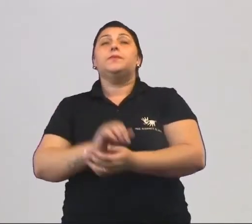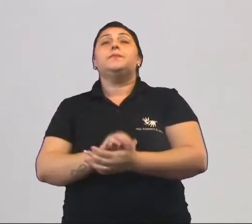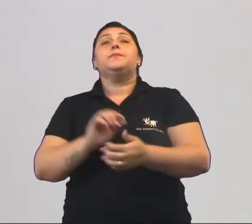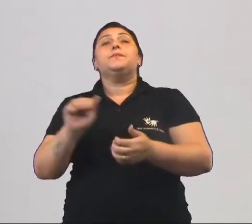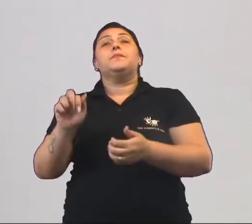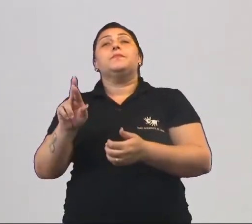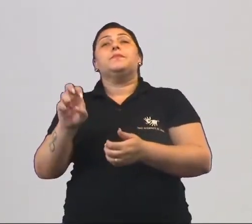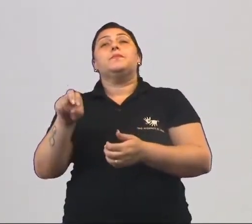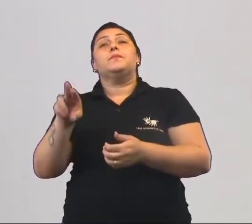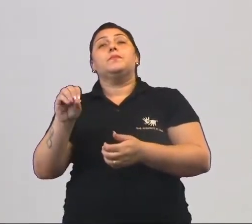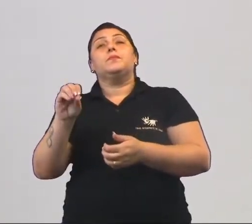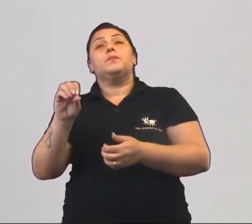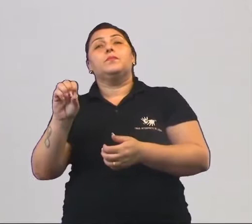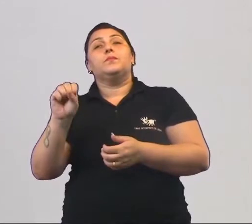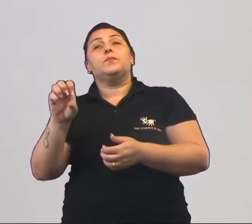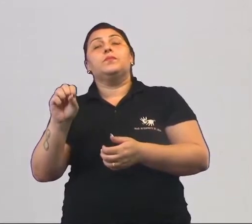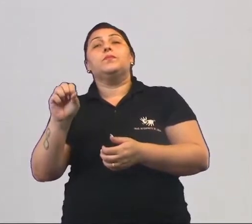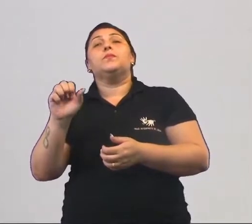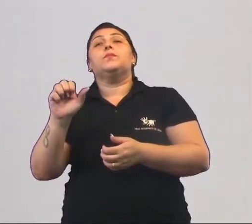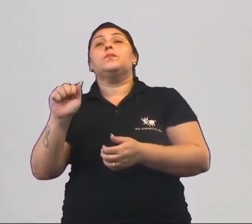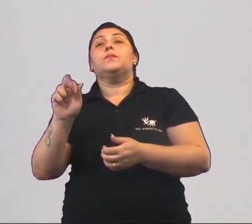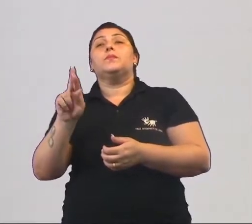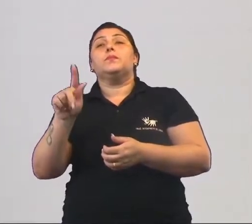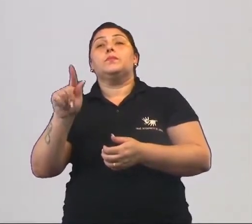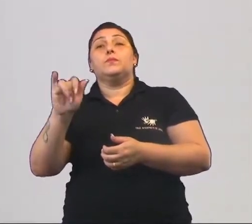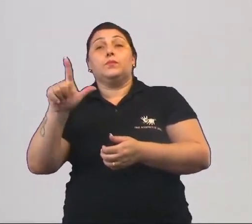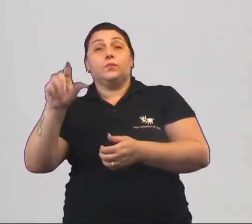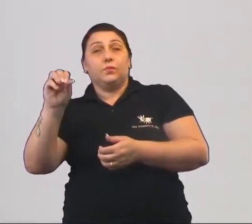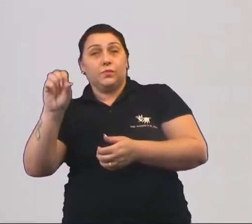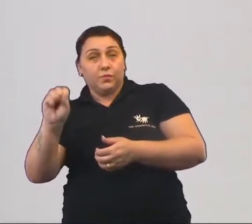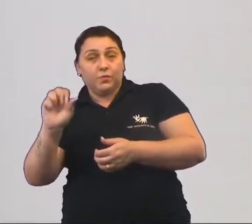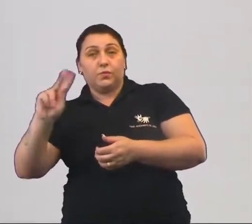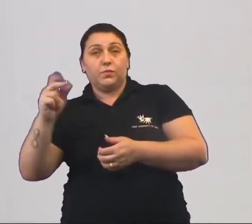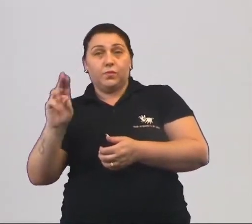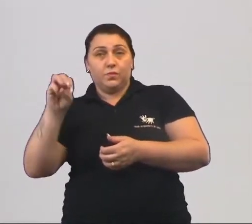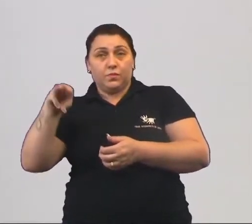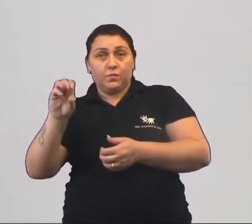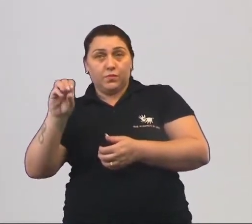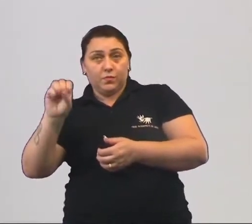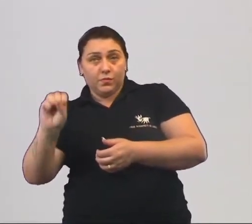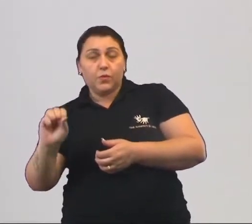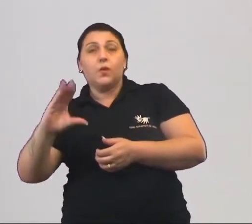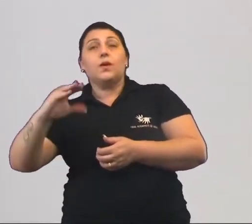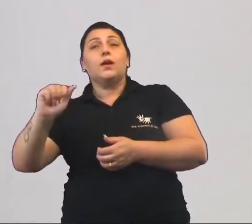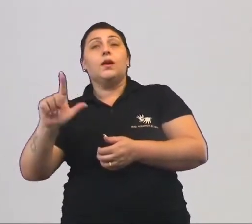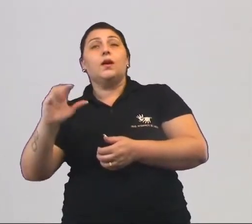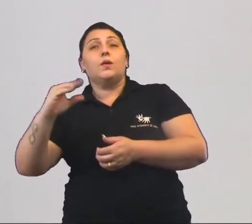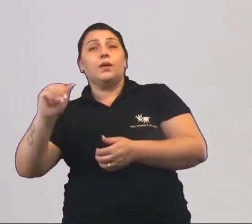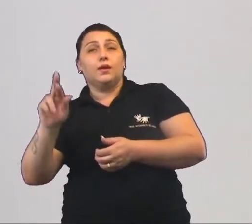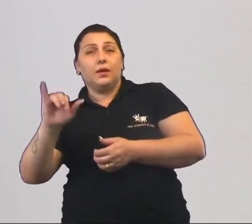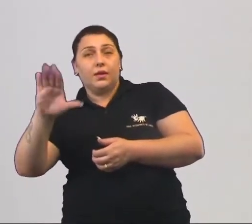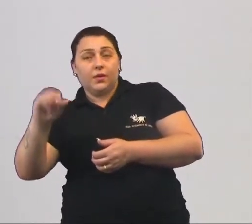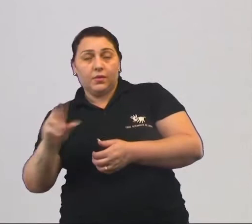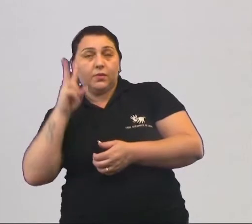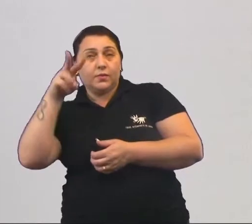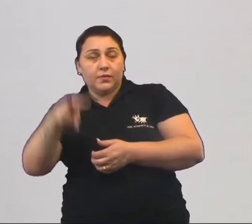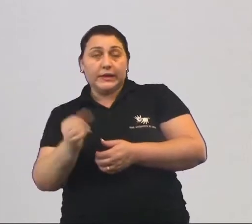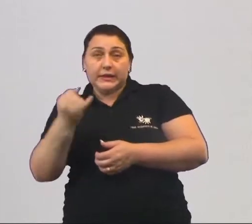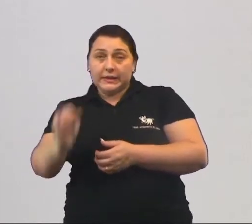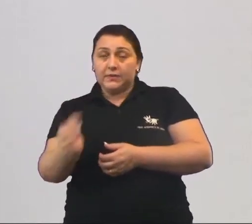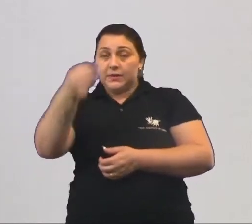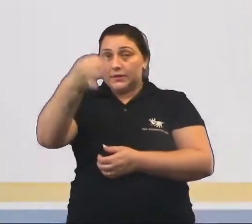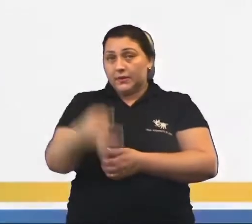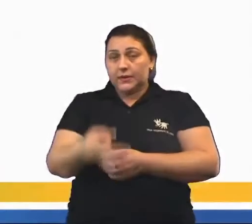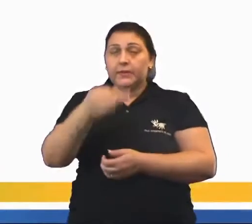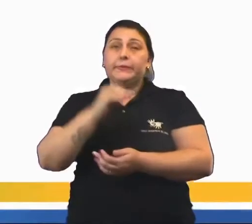solo arenoso, argiloso, humoso ou será o solo calcário? O que você acha? Respondeu aí de casa? Vamos verificar então se você